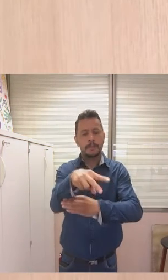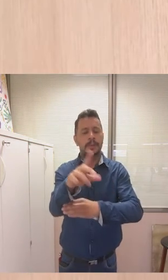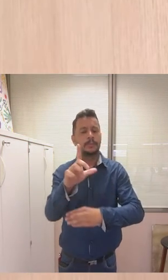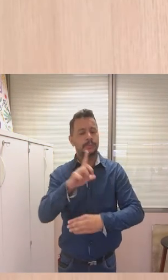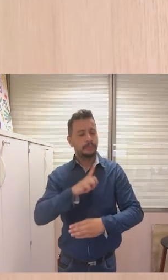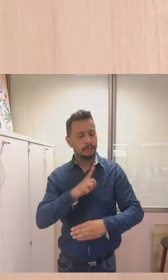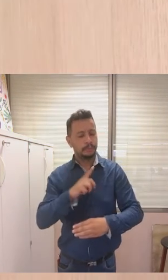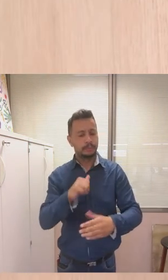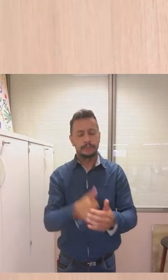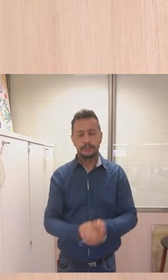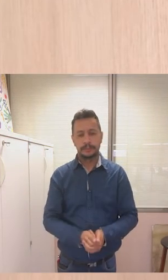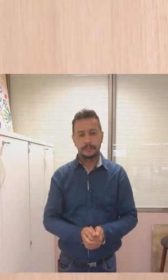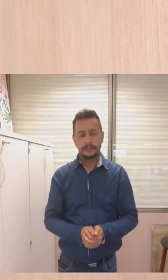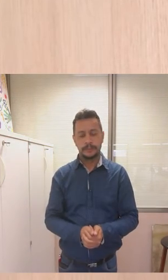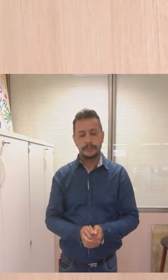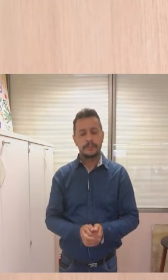Avenida